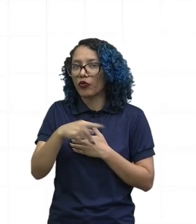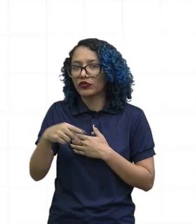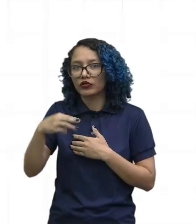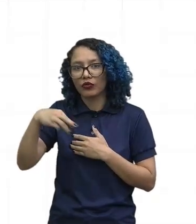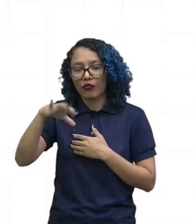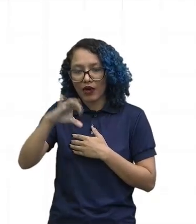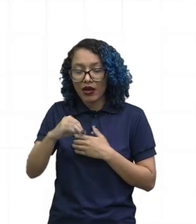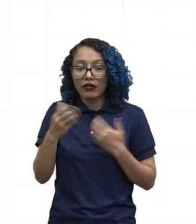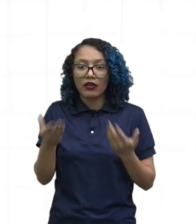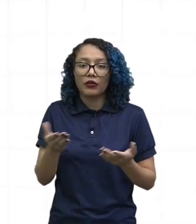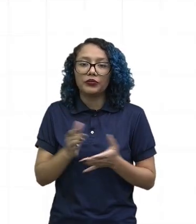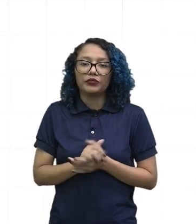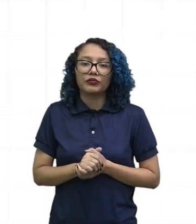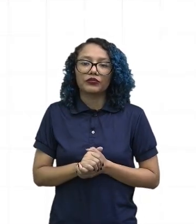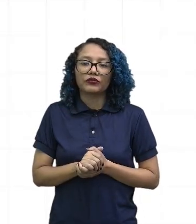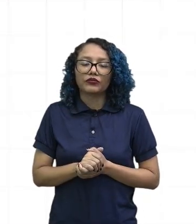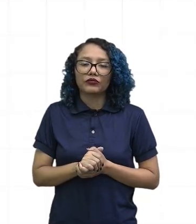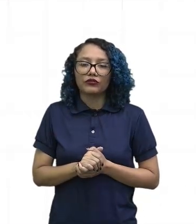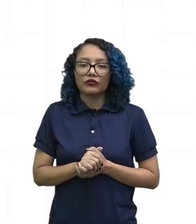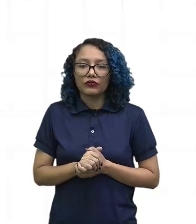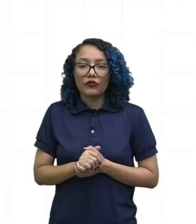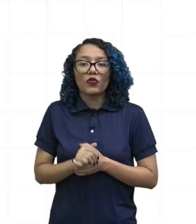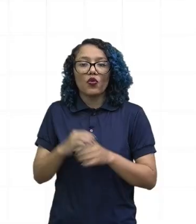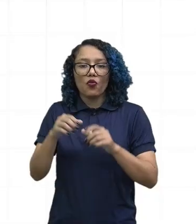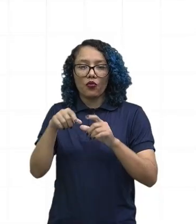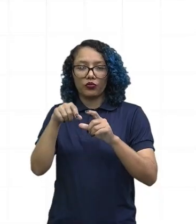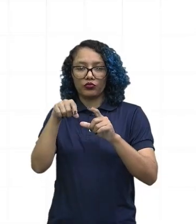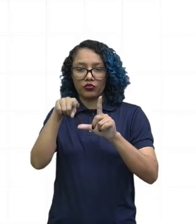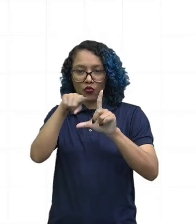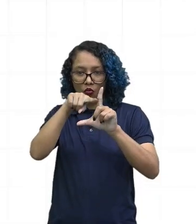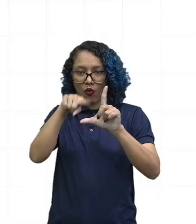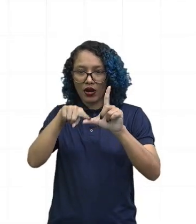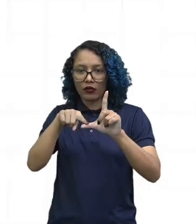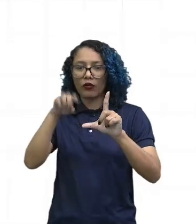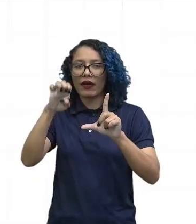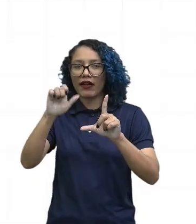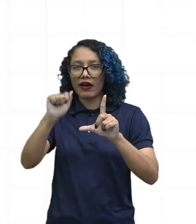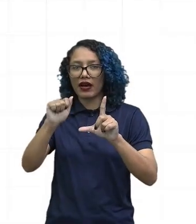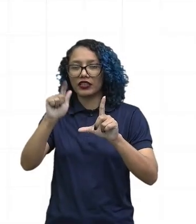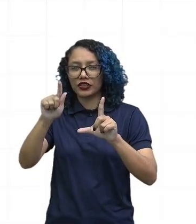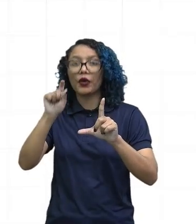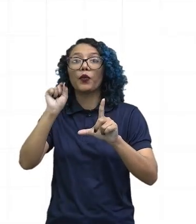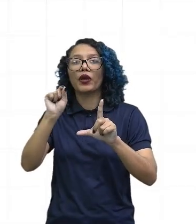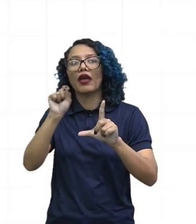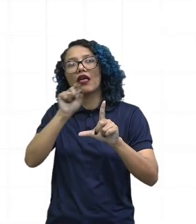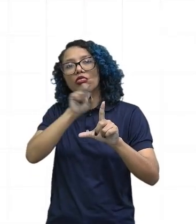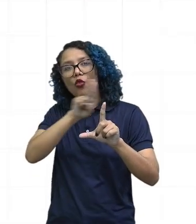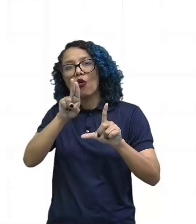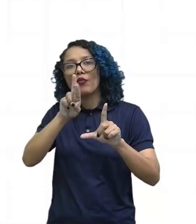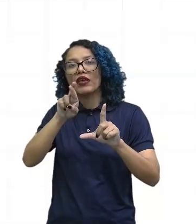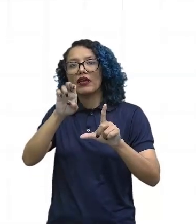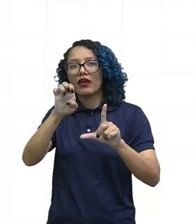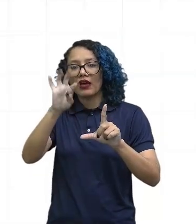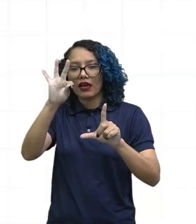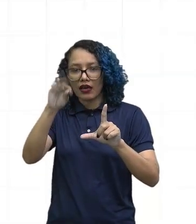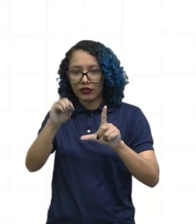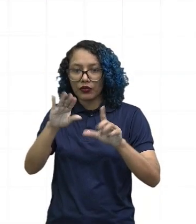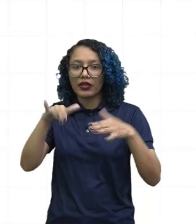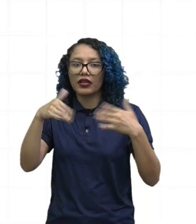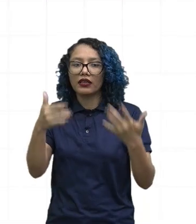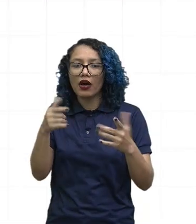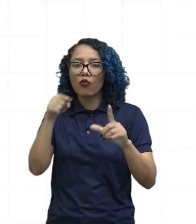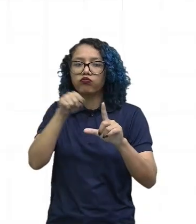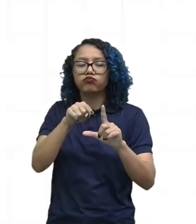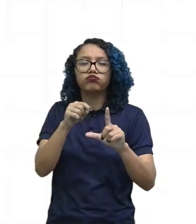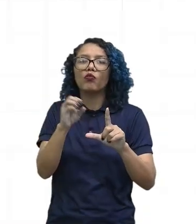Sabendo que o ângulo EAG é reto, o valor do ângulo X é... Bom,